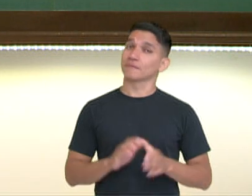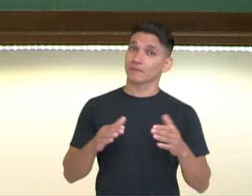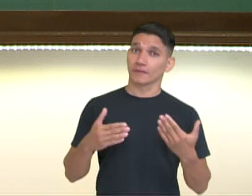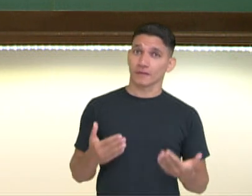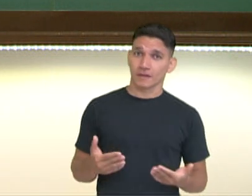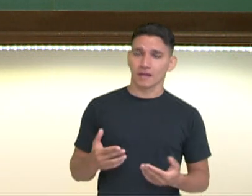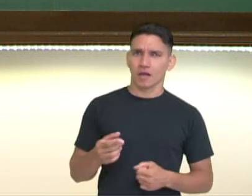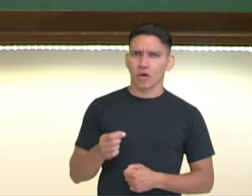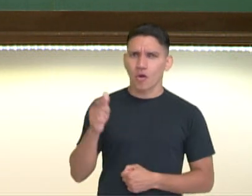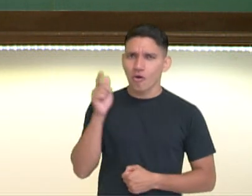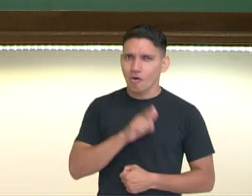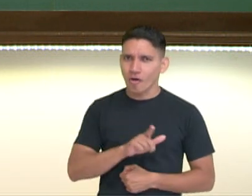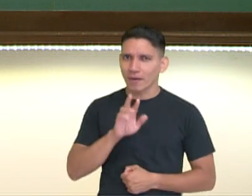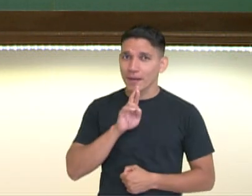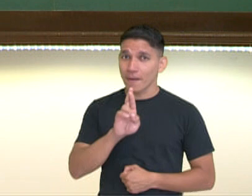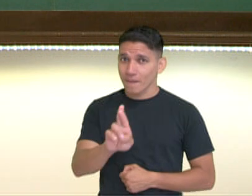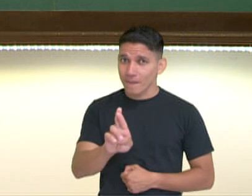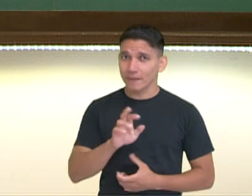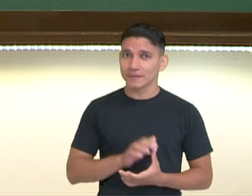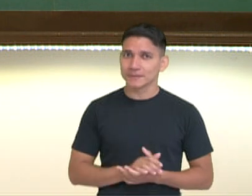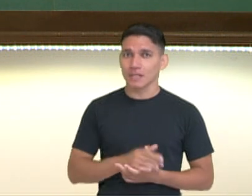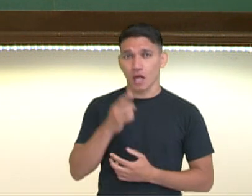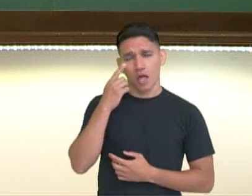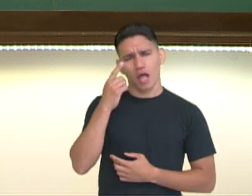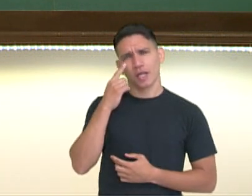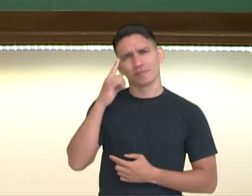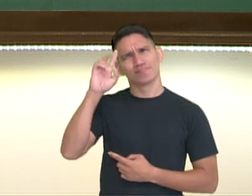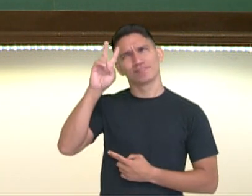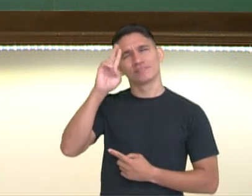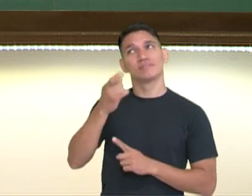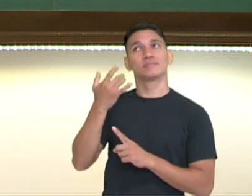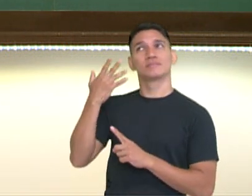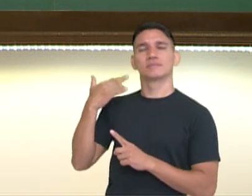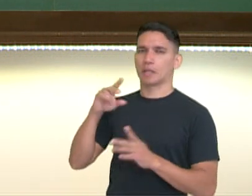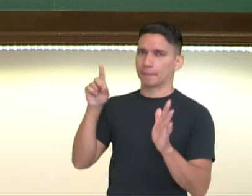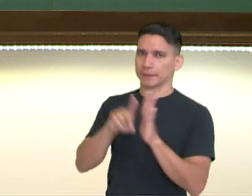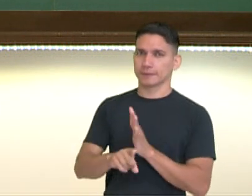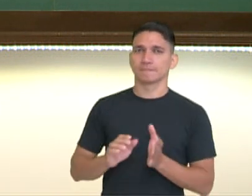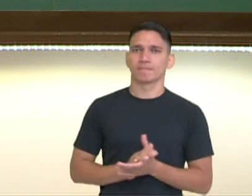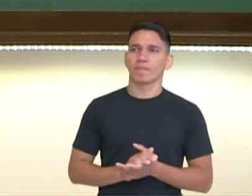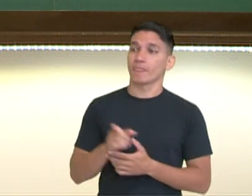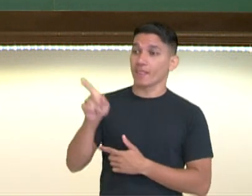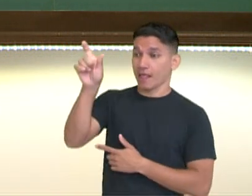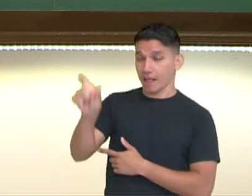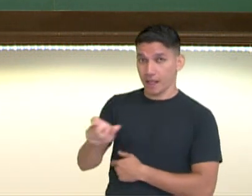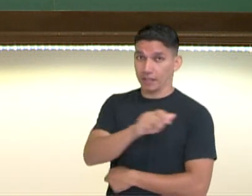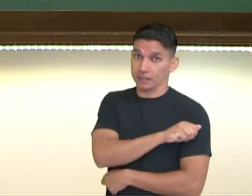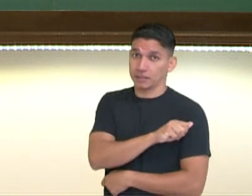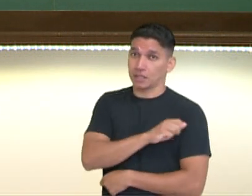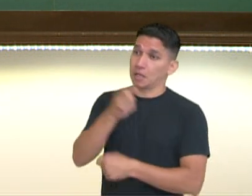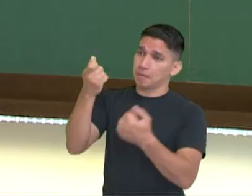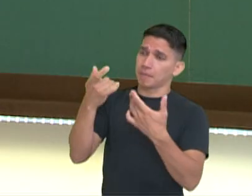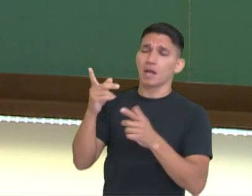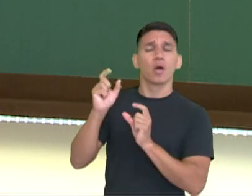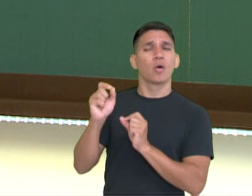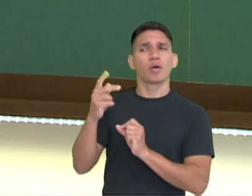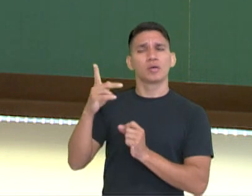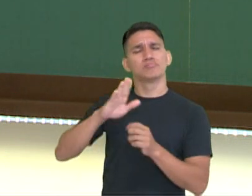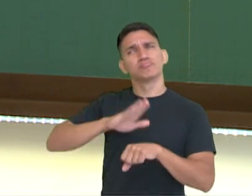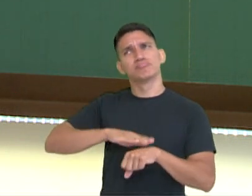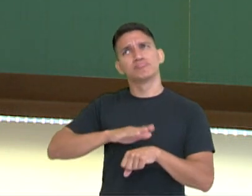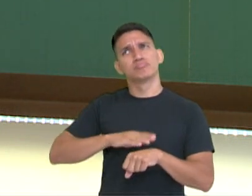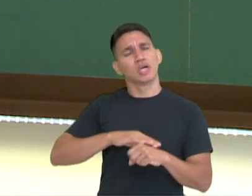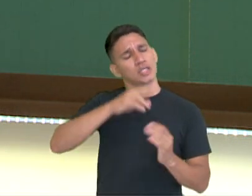Então, conseguiu responder? Vamos recuperar um pouquinho aqui a questão. A estudante comenta que por meio da leitura ela